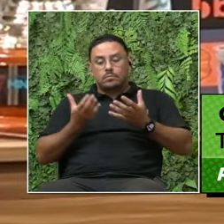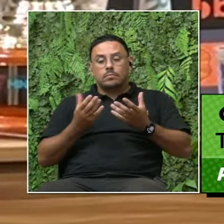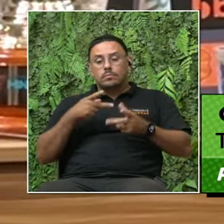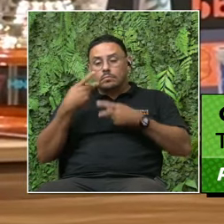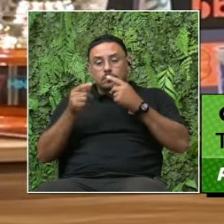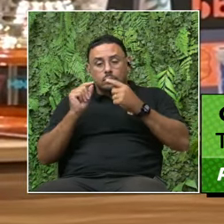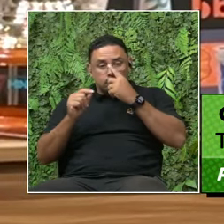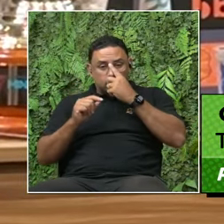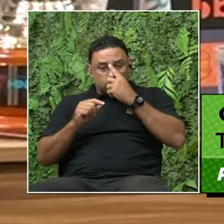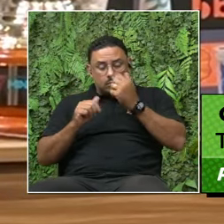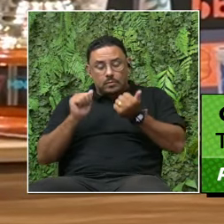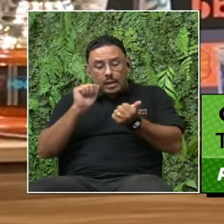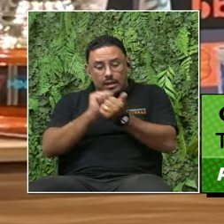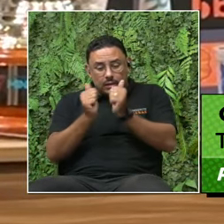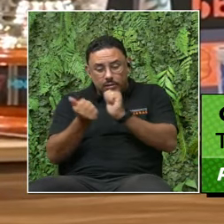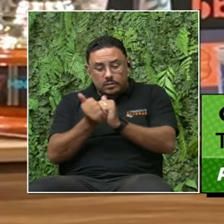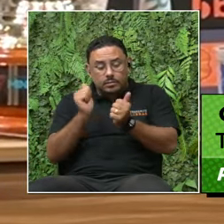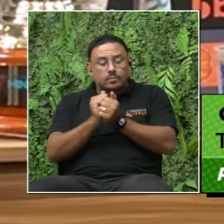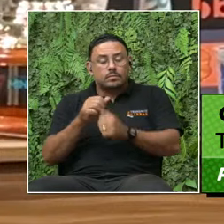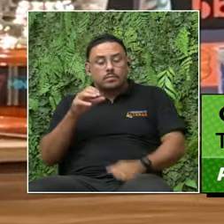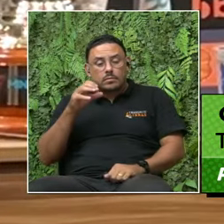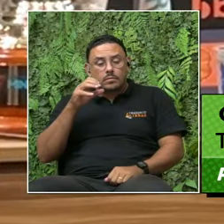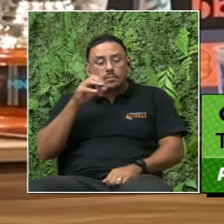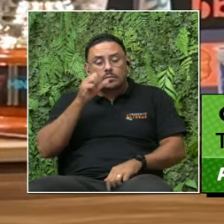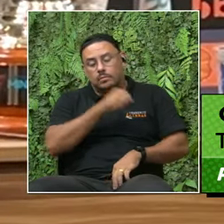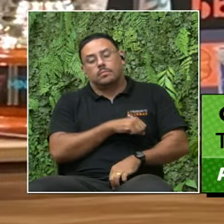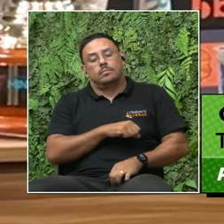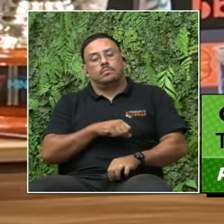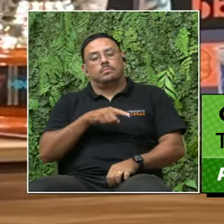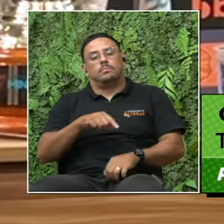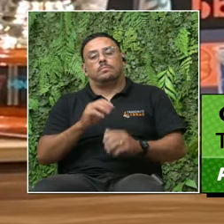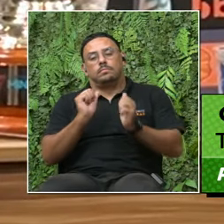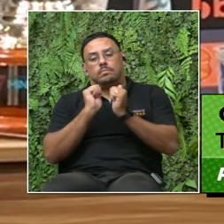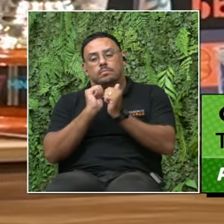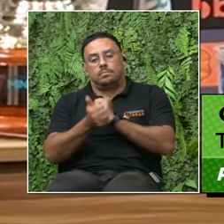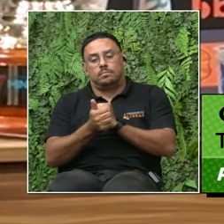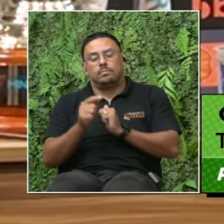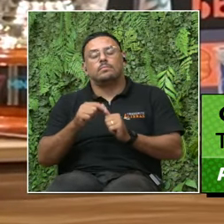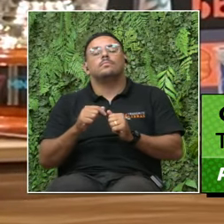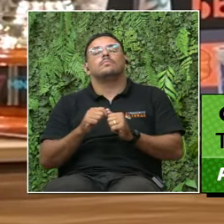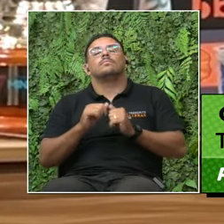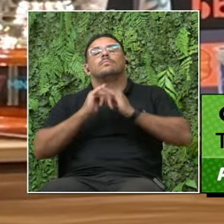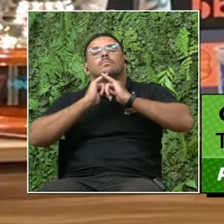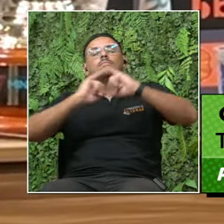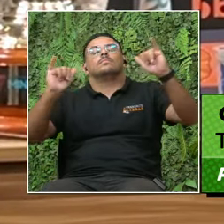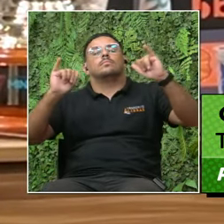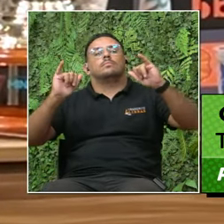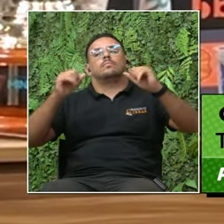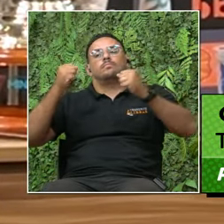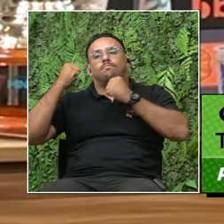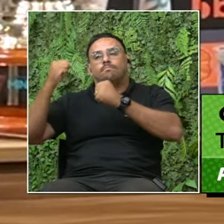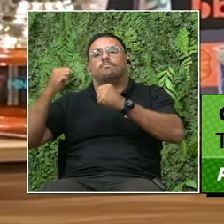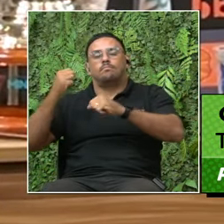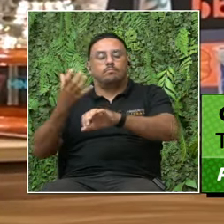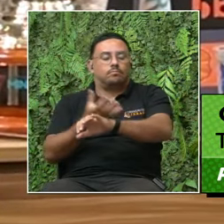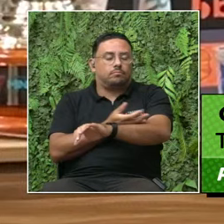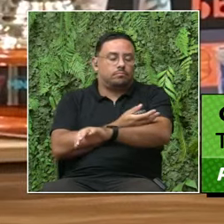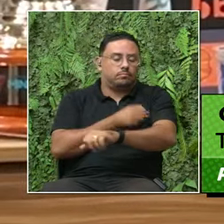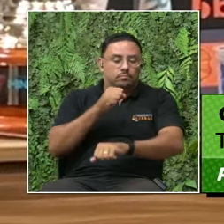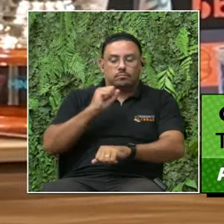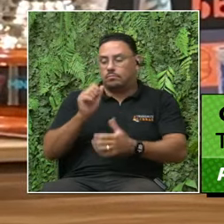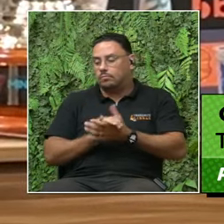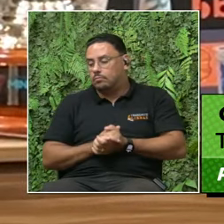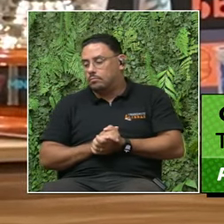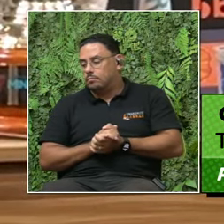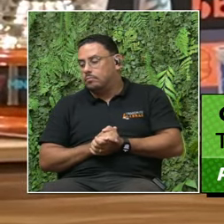falasse dessa adaptação rápida dos atletas e um um uma mensagem para esse torcedor se eles estão emocionados demais ou não